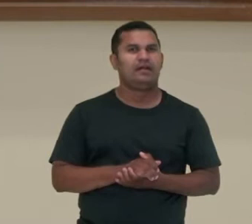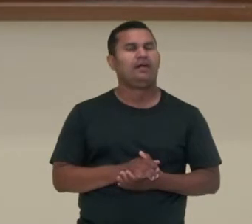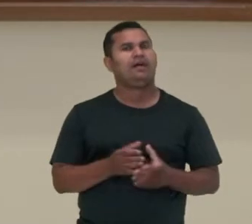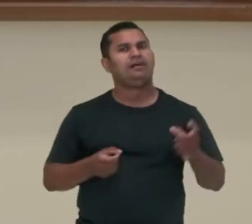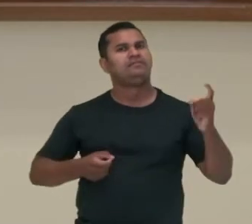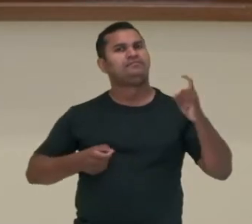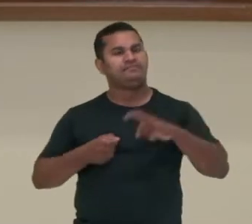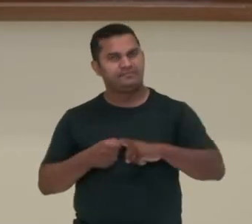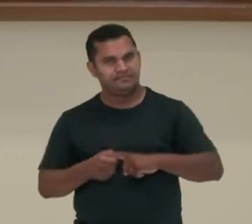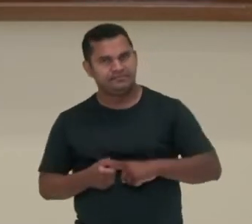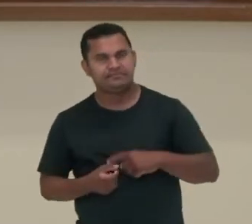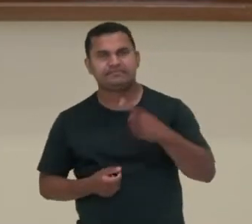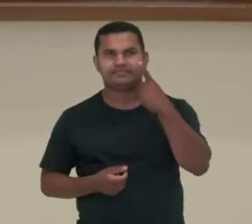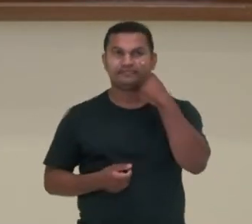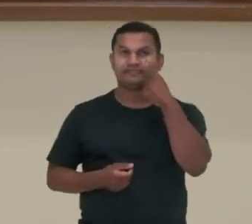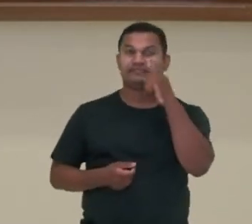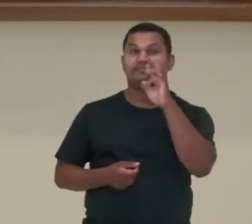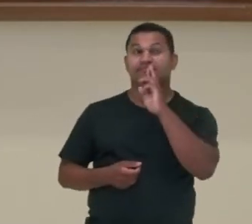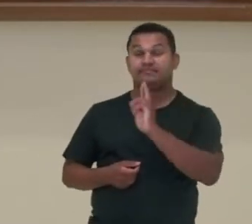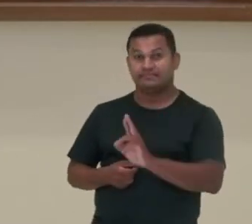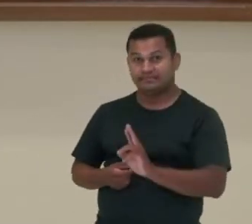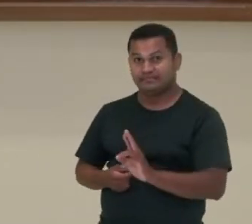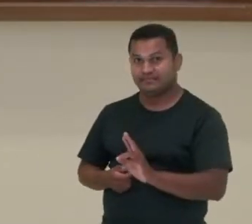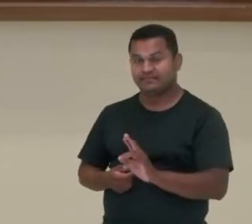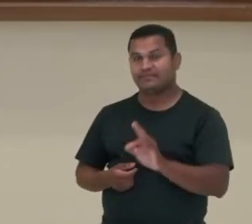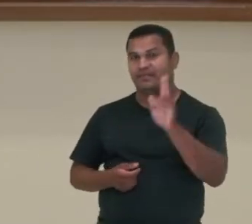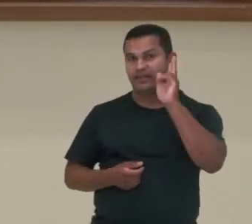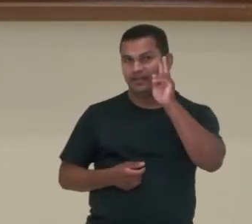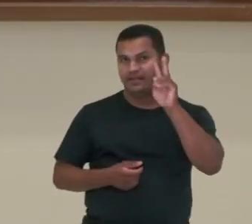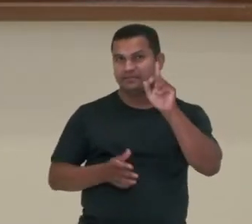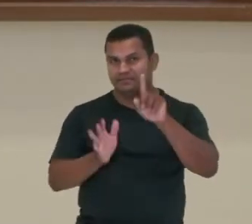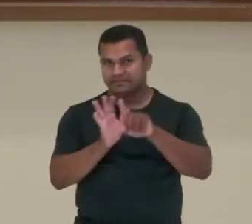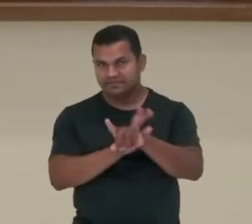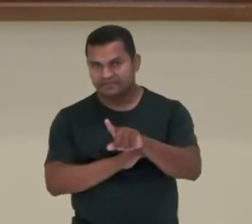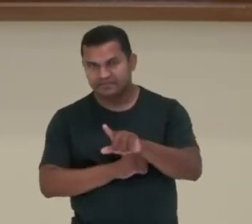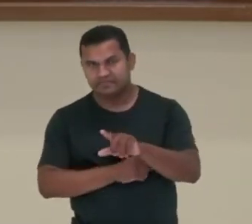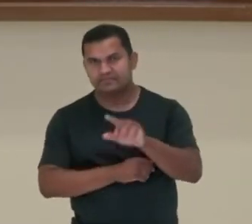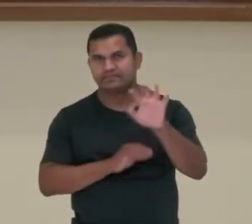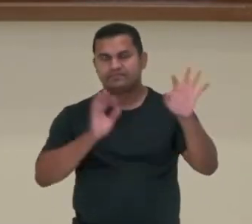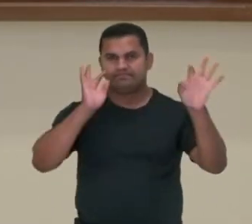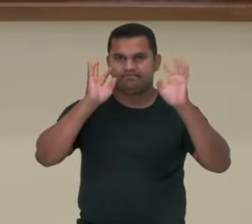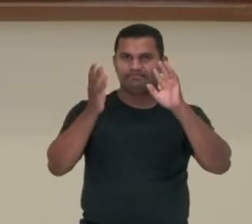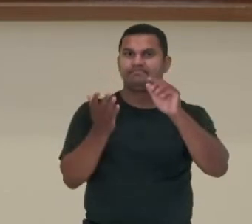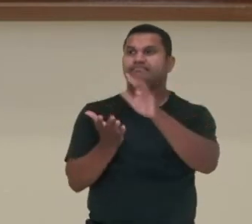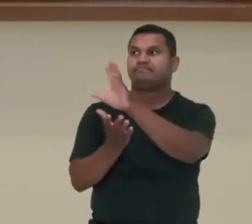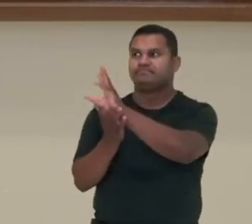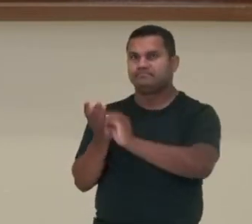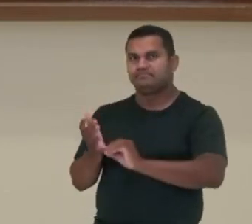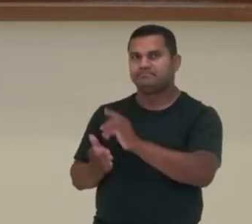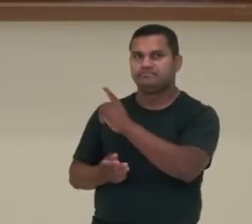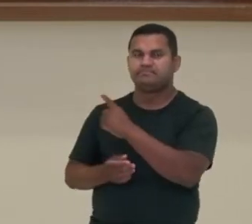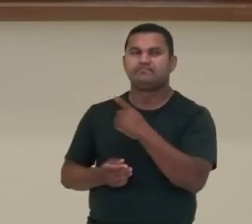Voltamos para a correção da atividade, então ficou uma perguntinha e vocês deveriam anotar